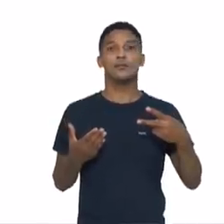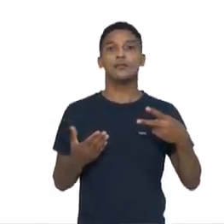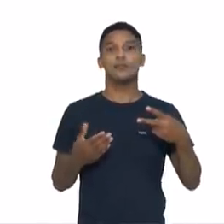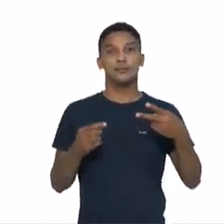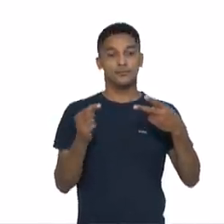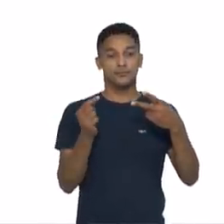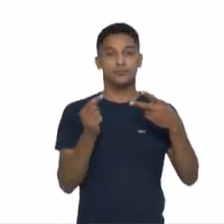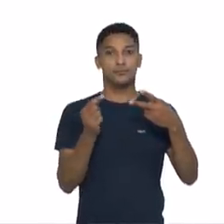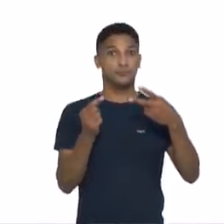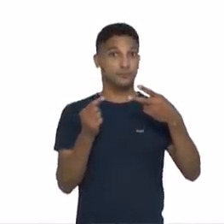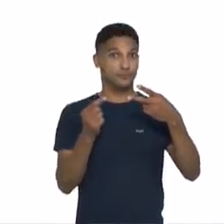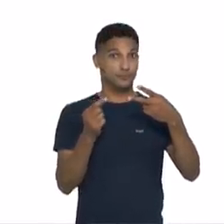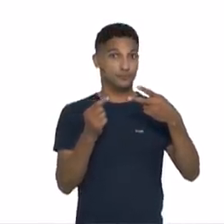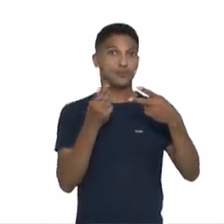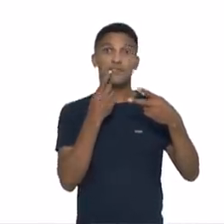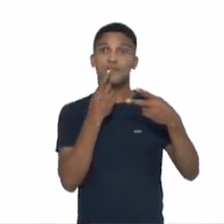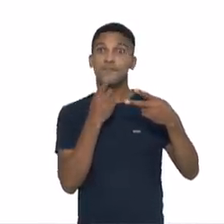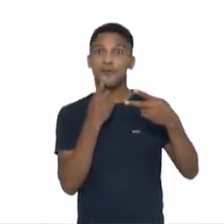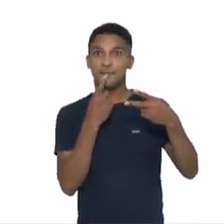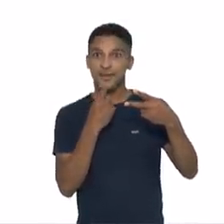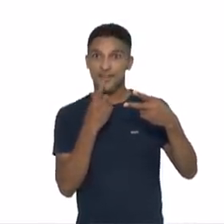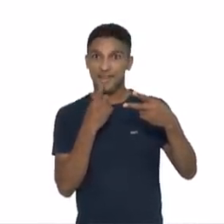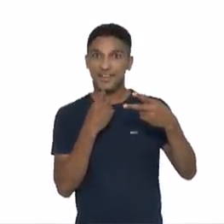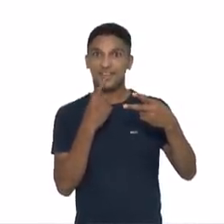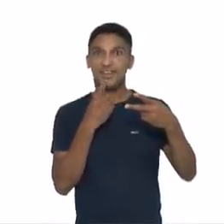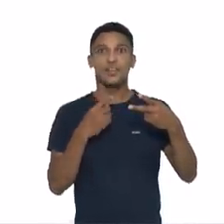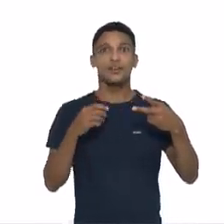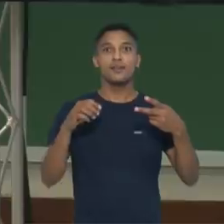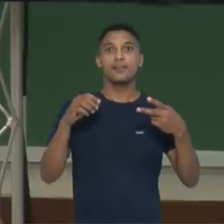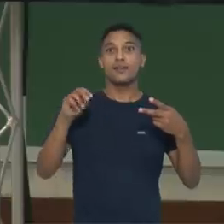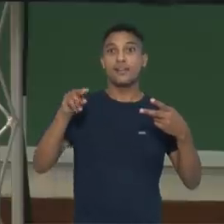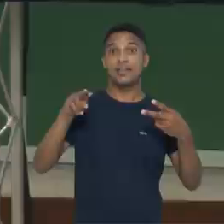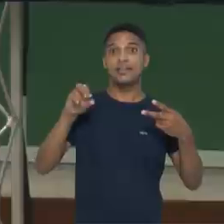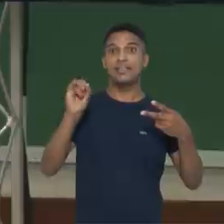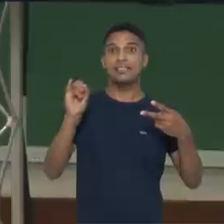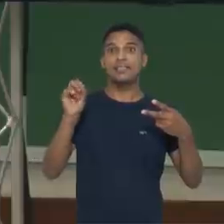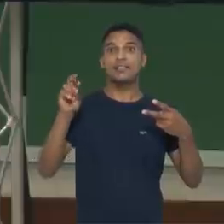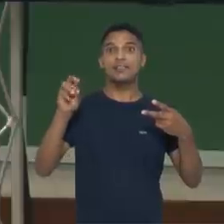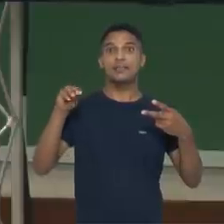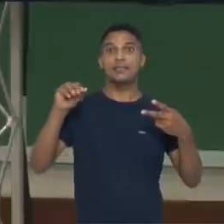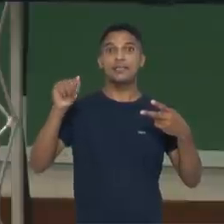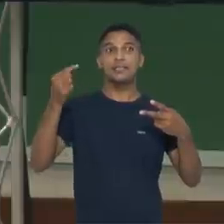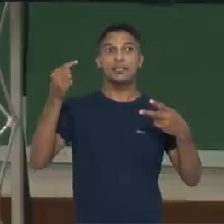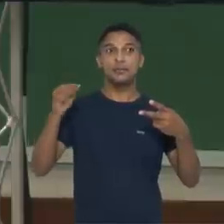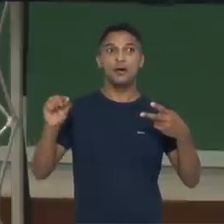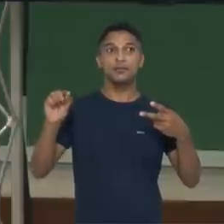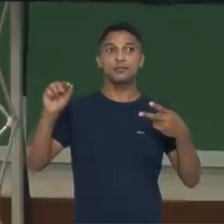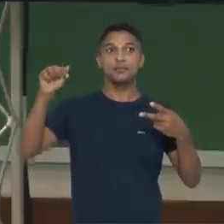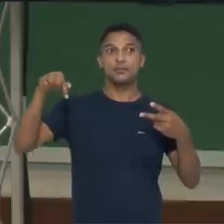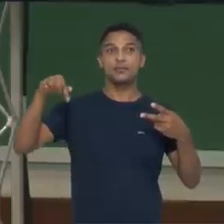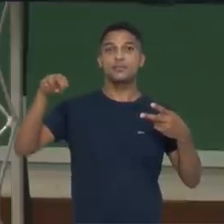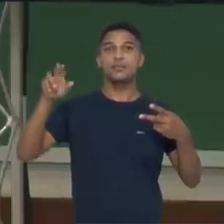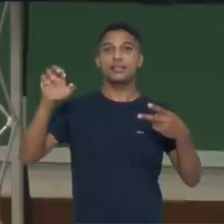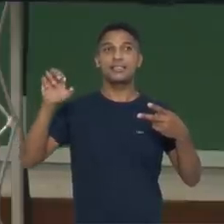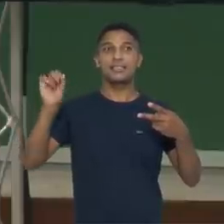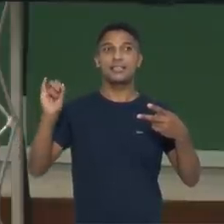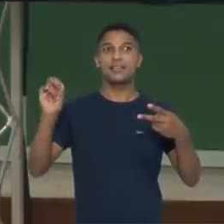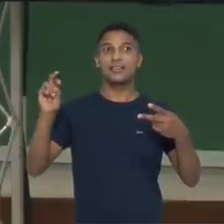Alternativa 2. Vermelho, Irmãos Queirolo, tá? Essa é a alternativa correta. Irmãos